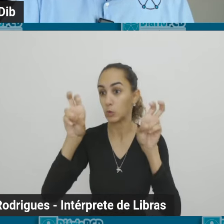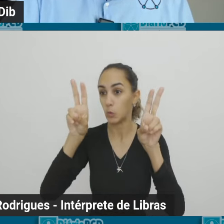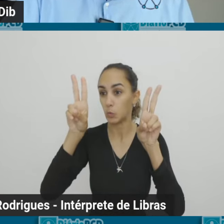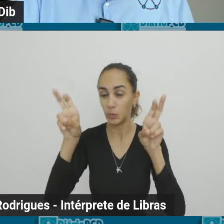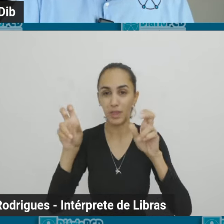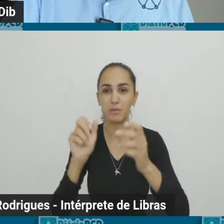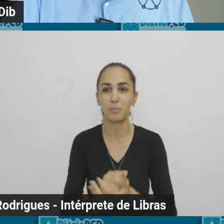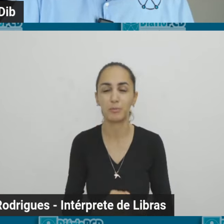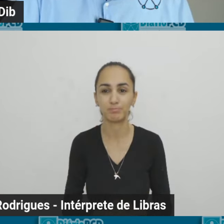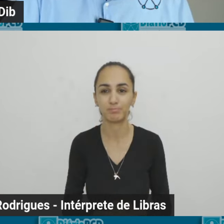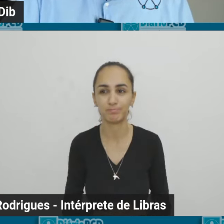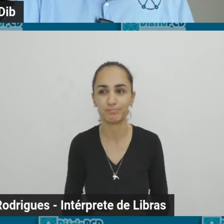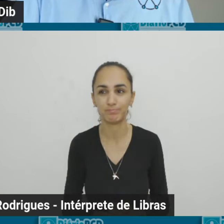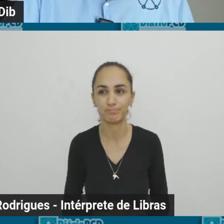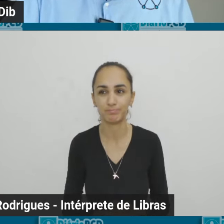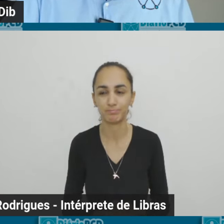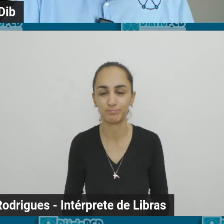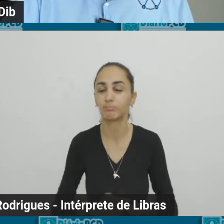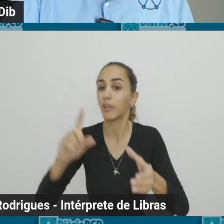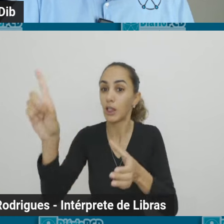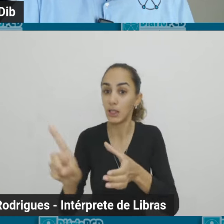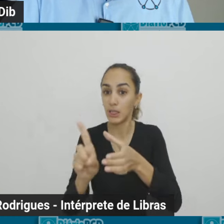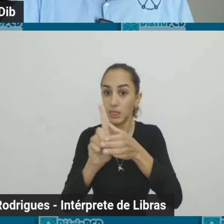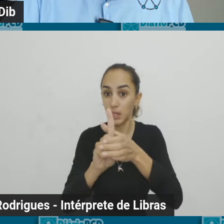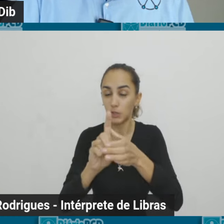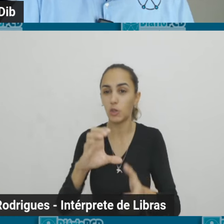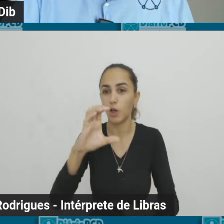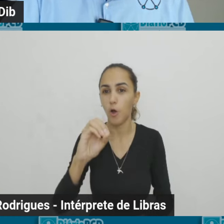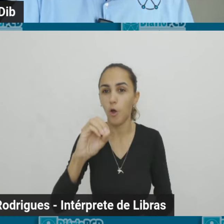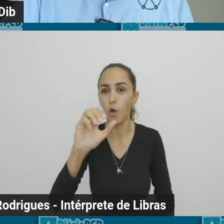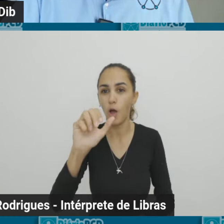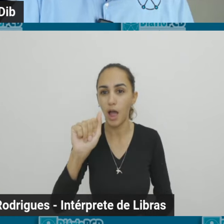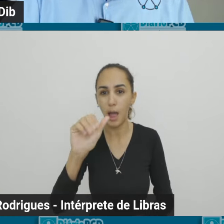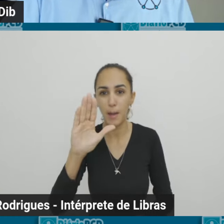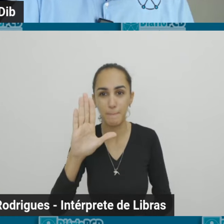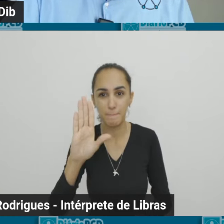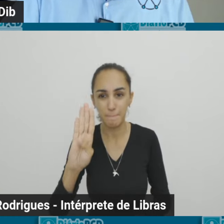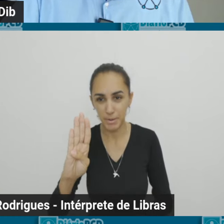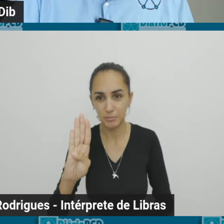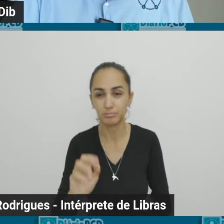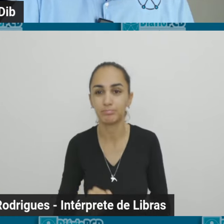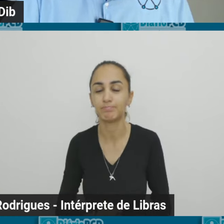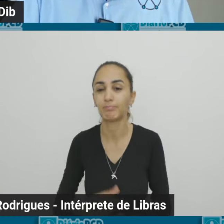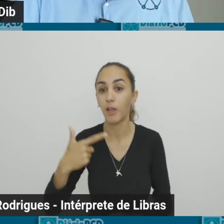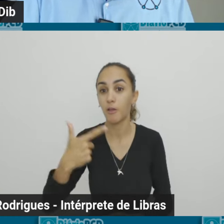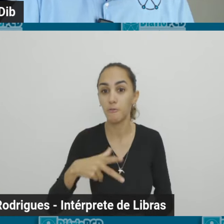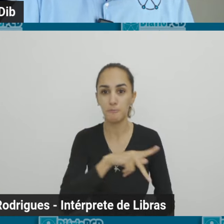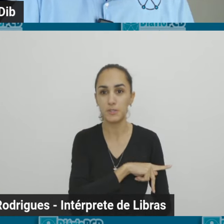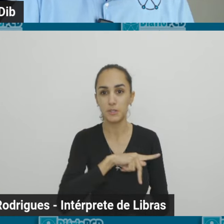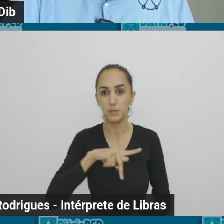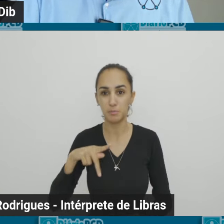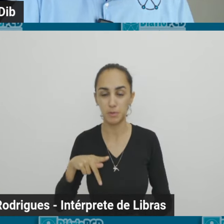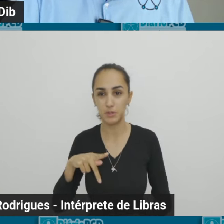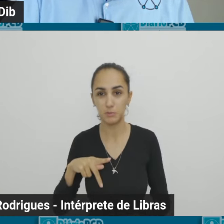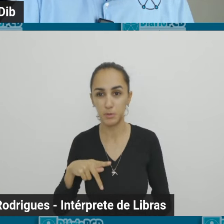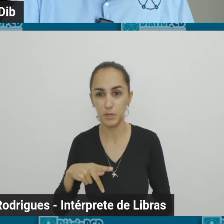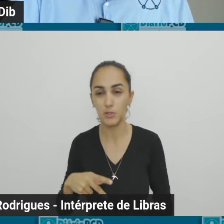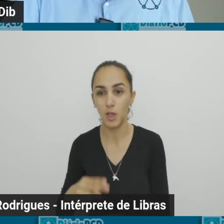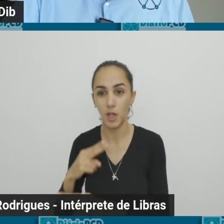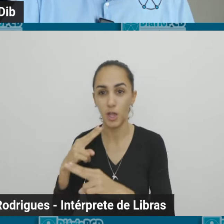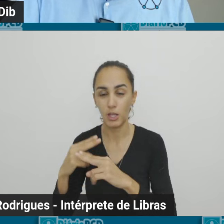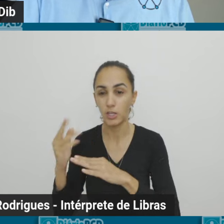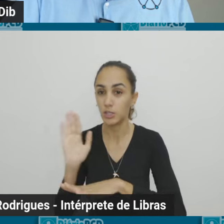institucionalizada na nossa Ordem dos Advogados do Brasil, a mais não poder, é vice-presidente da Caixa de Assistência